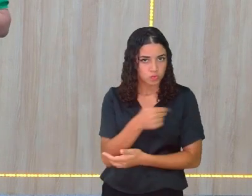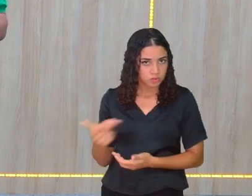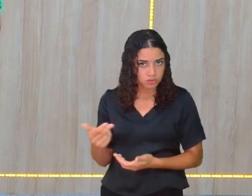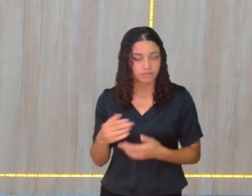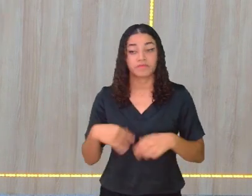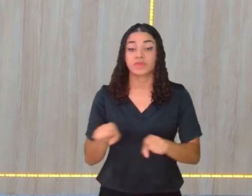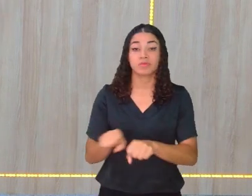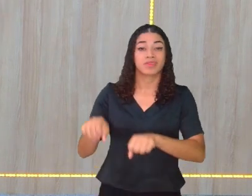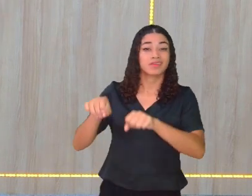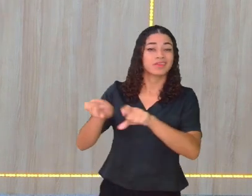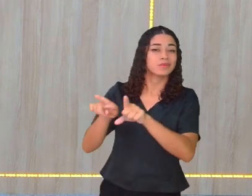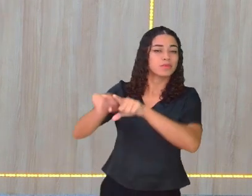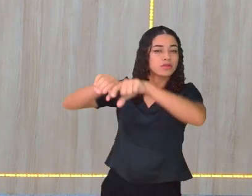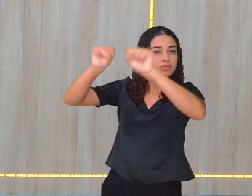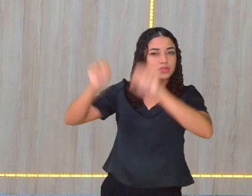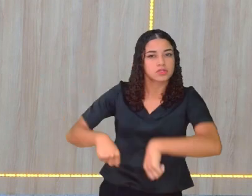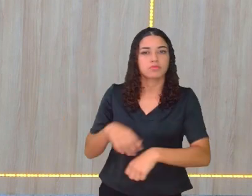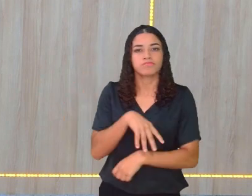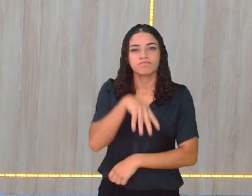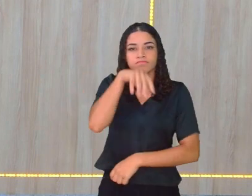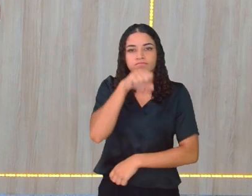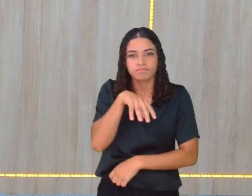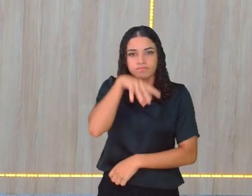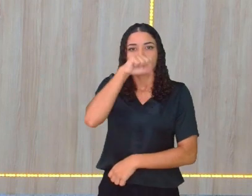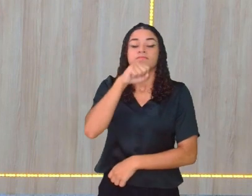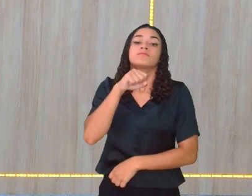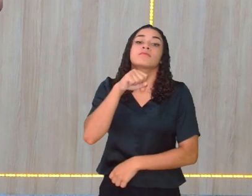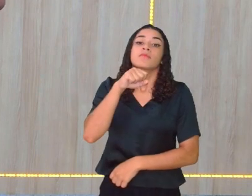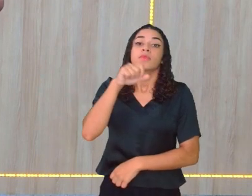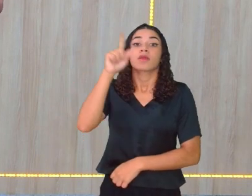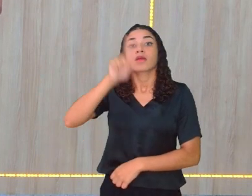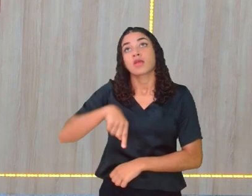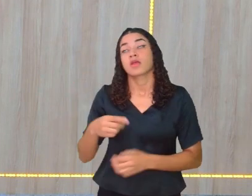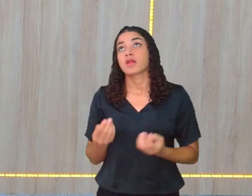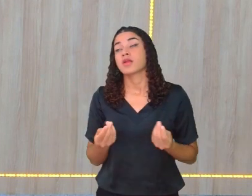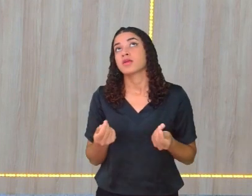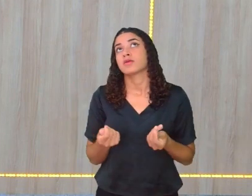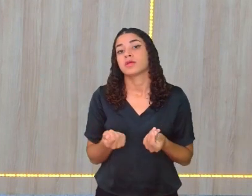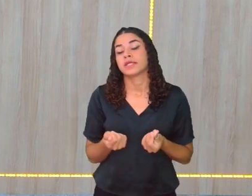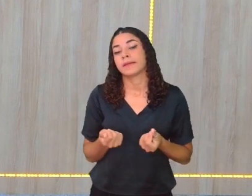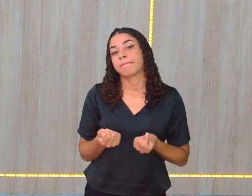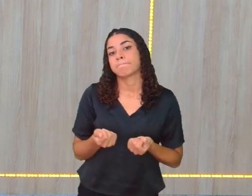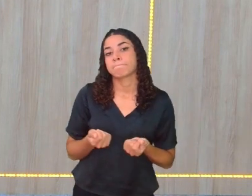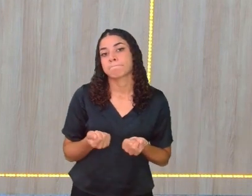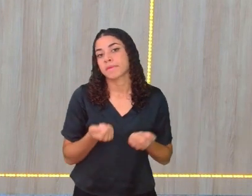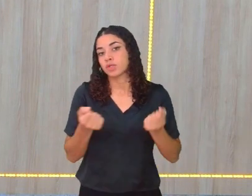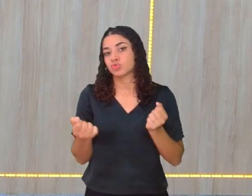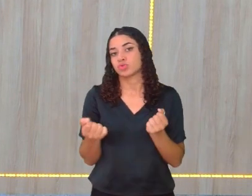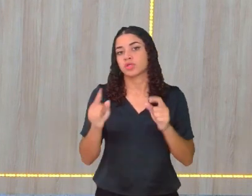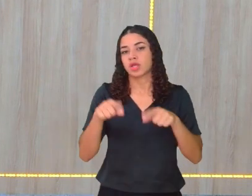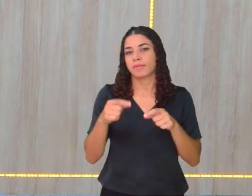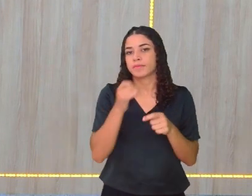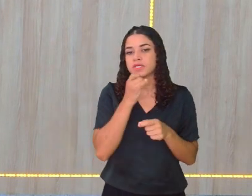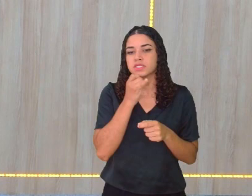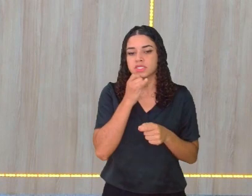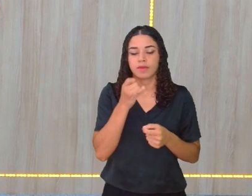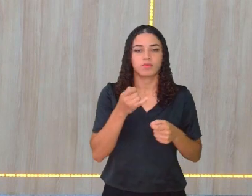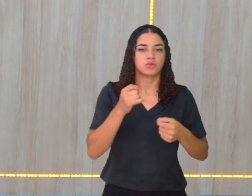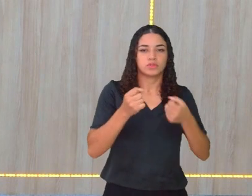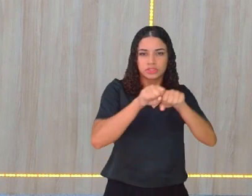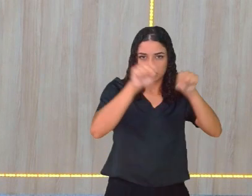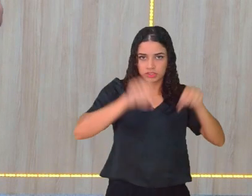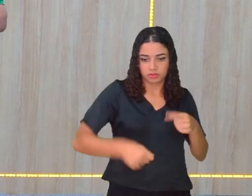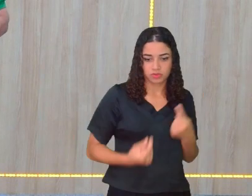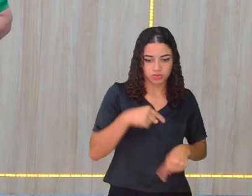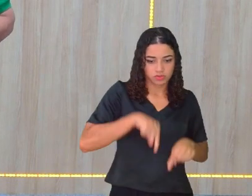o sistema respiratório, que juntamente, né? Que além de juntar com o sistema digestório